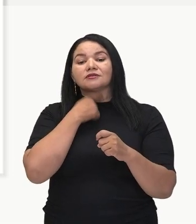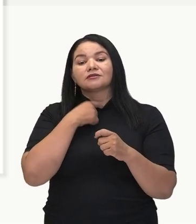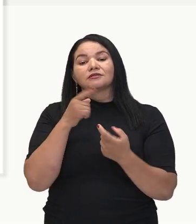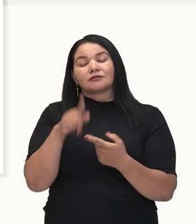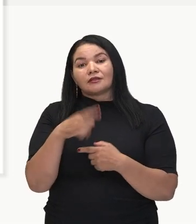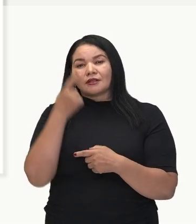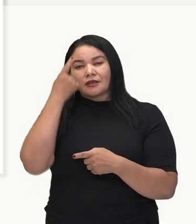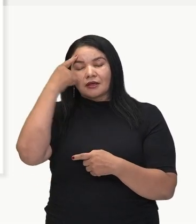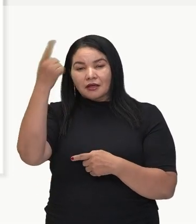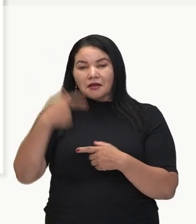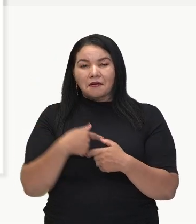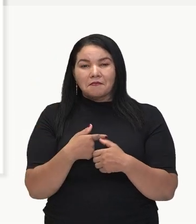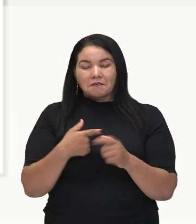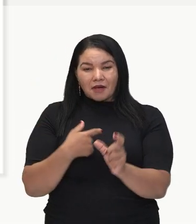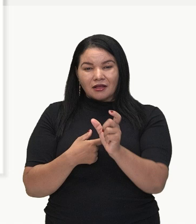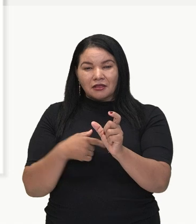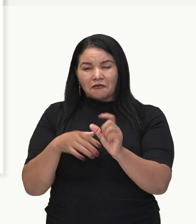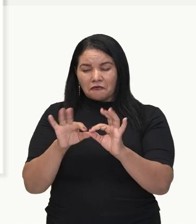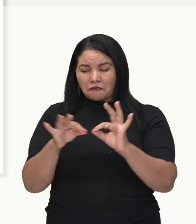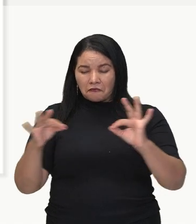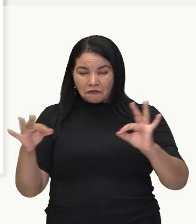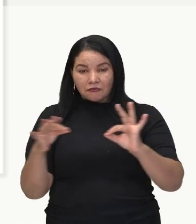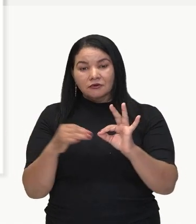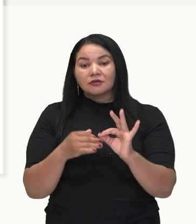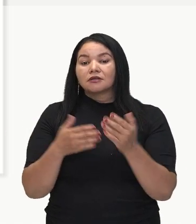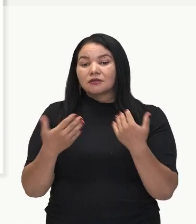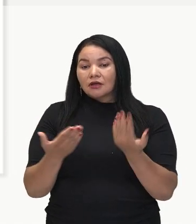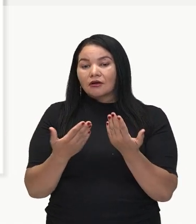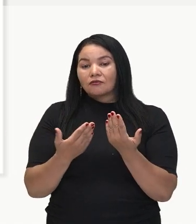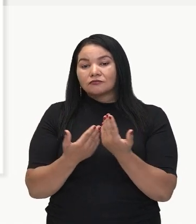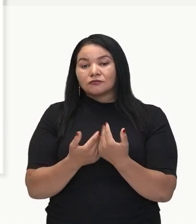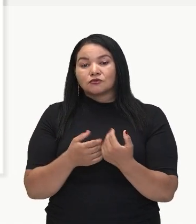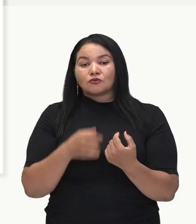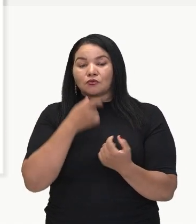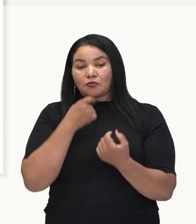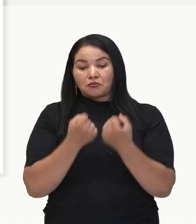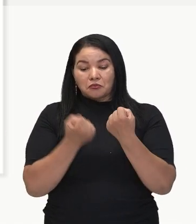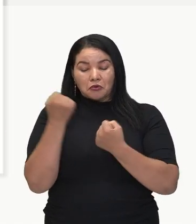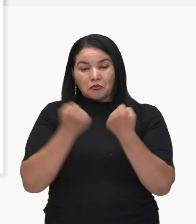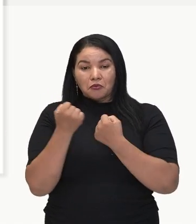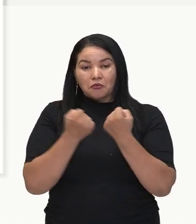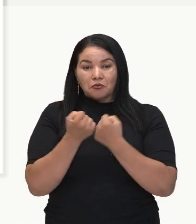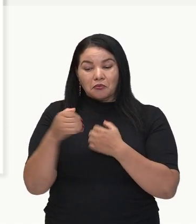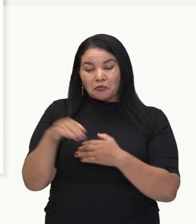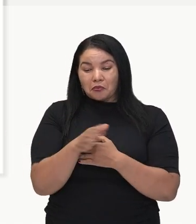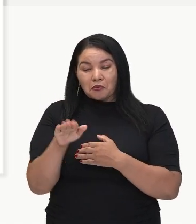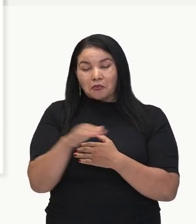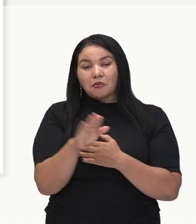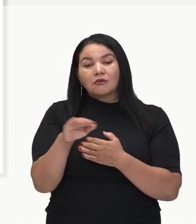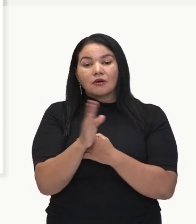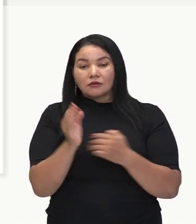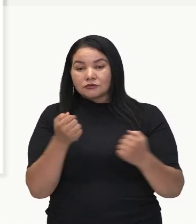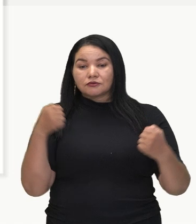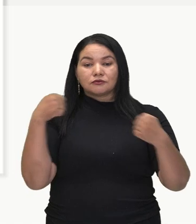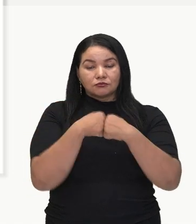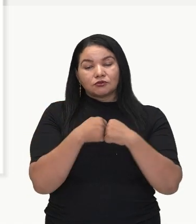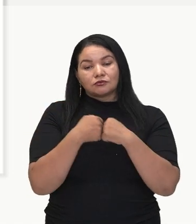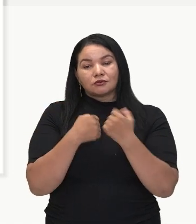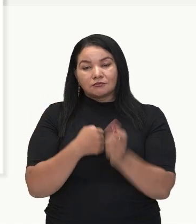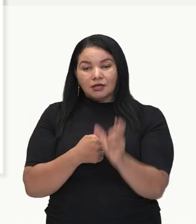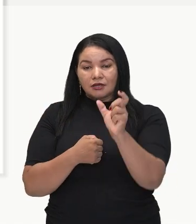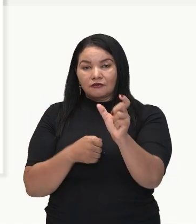otorrinolaringologista, não é isso? Muito bem. Perdeu o controle do auto. Auto o quê? Está abreviado também,